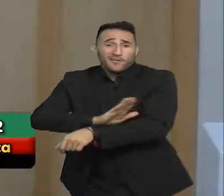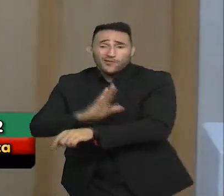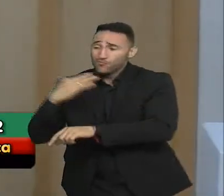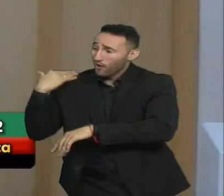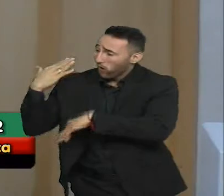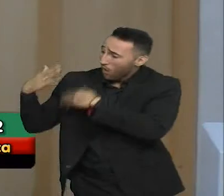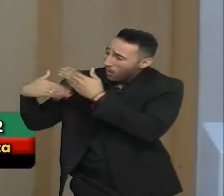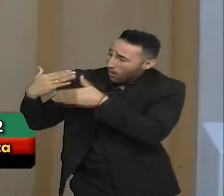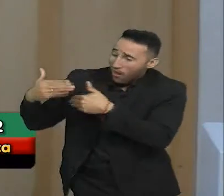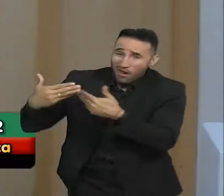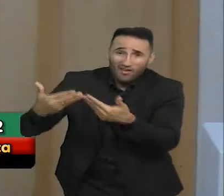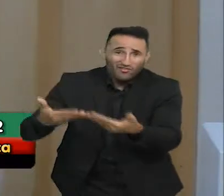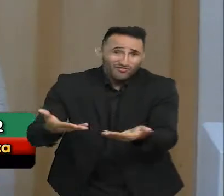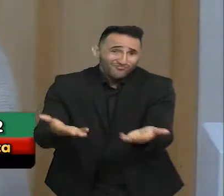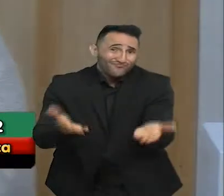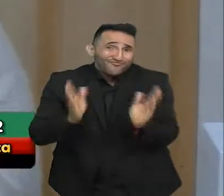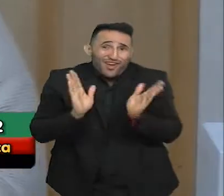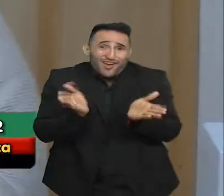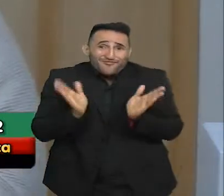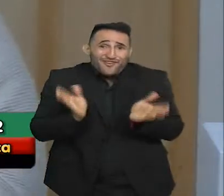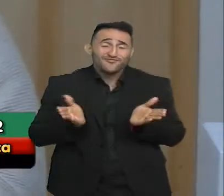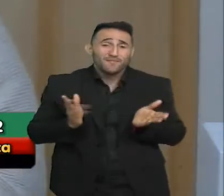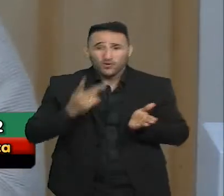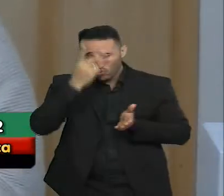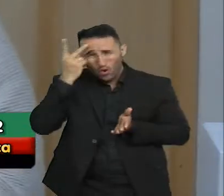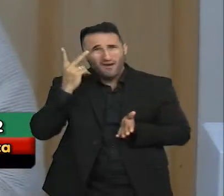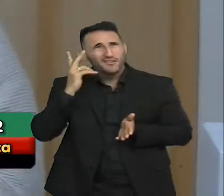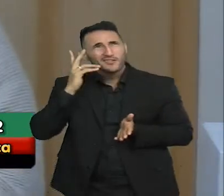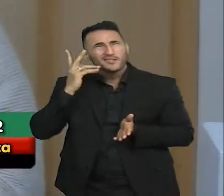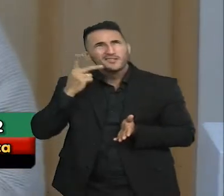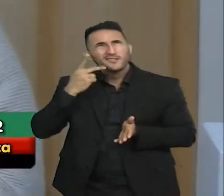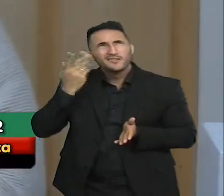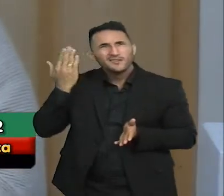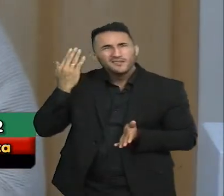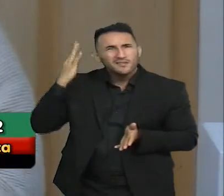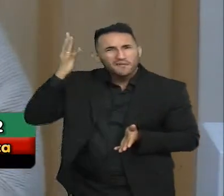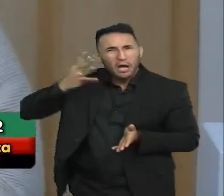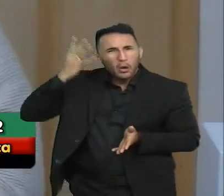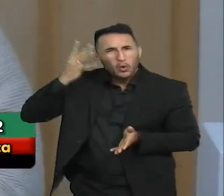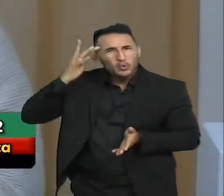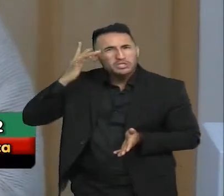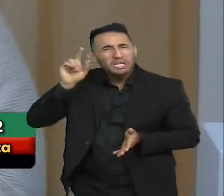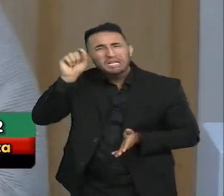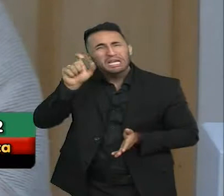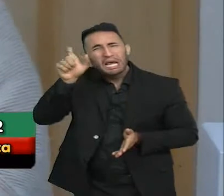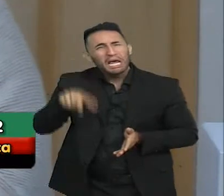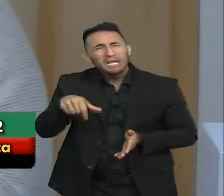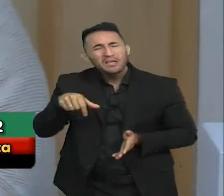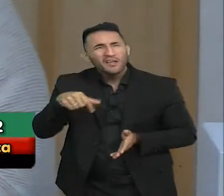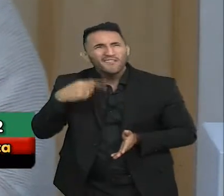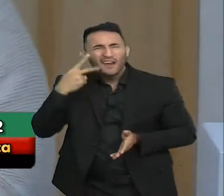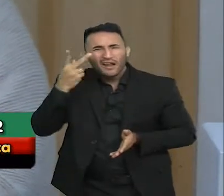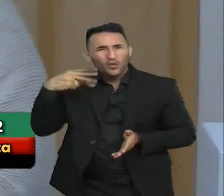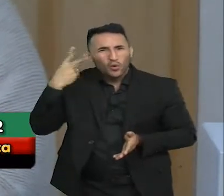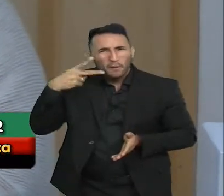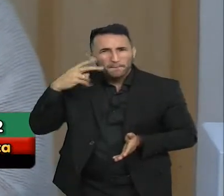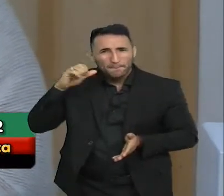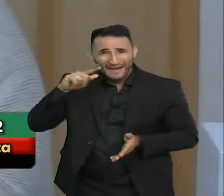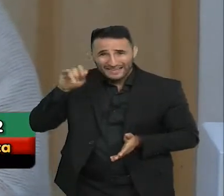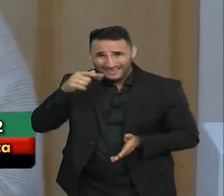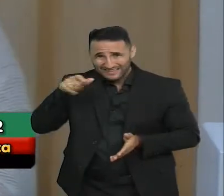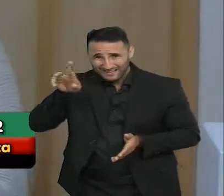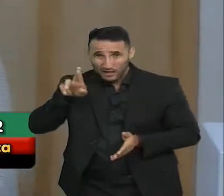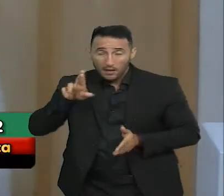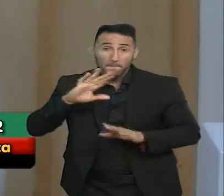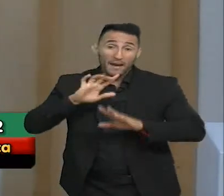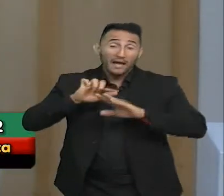meio, né? Como bem disse aqui, alguém fez uma fala muito fantástica, não sei se foi a vereadora Mazé Favarão, mas tudo